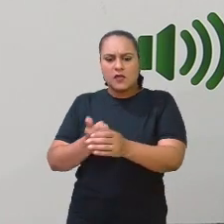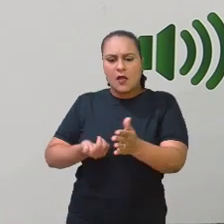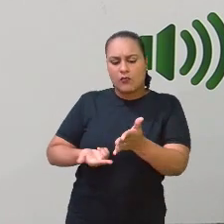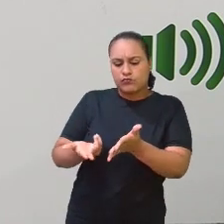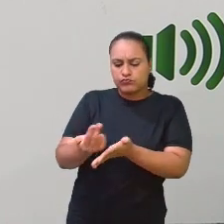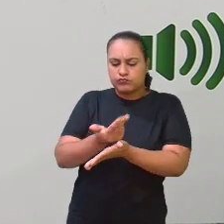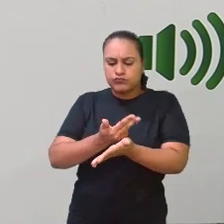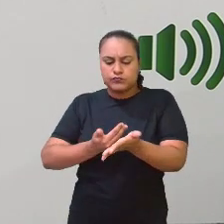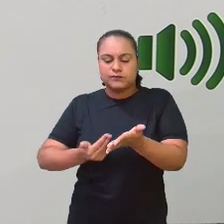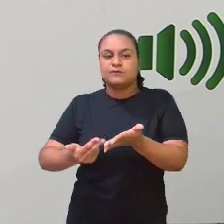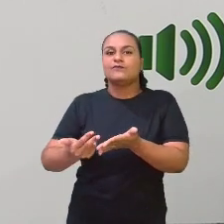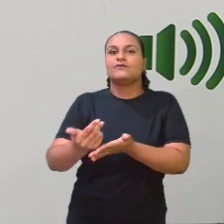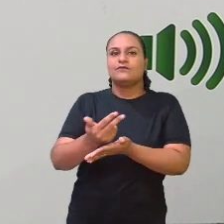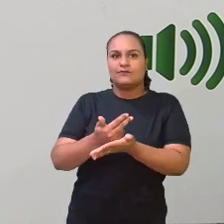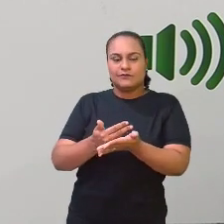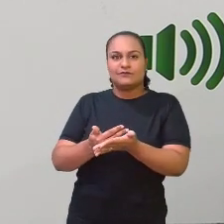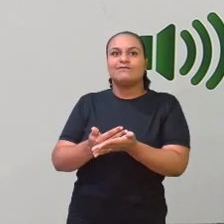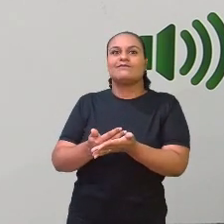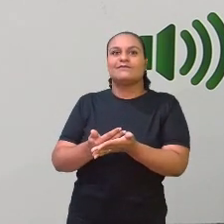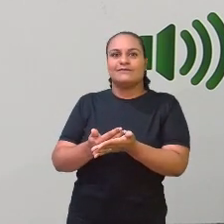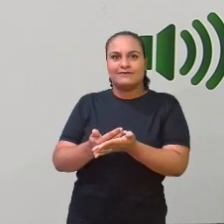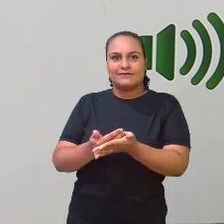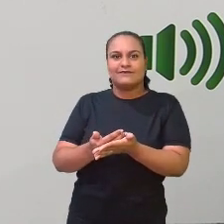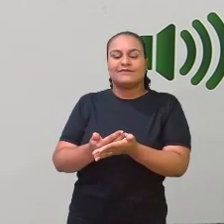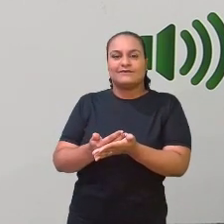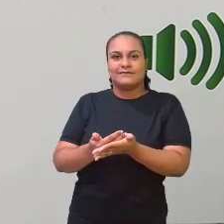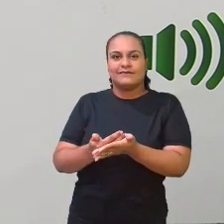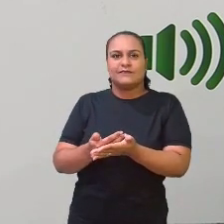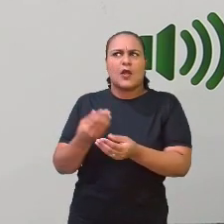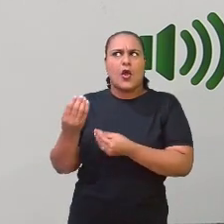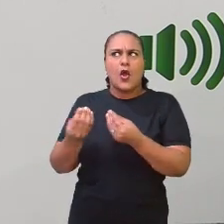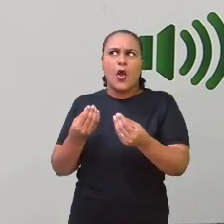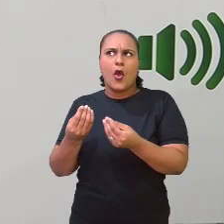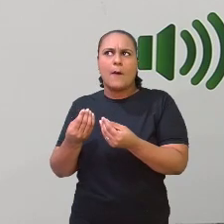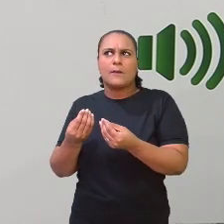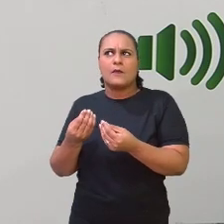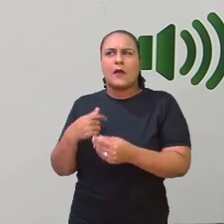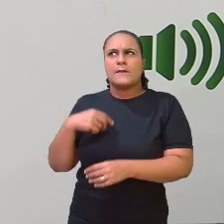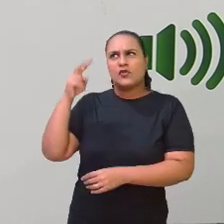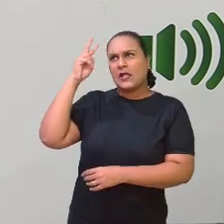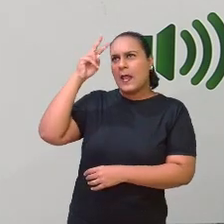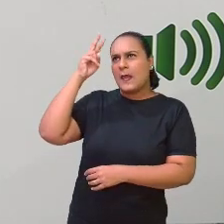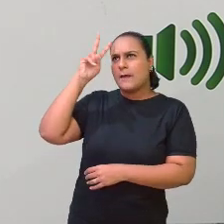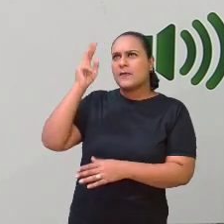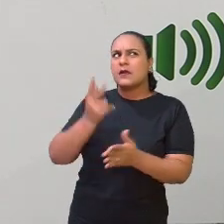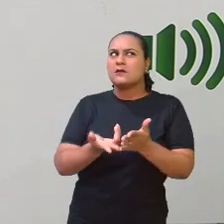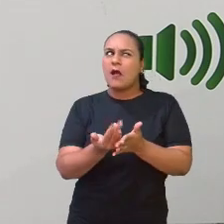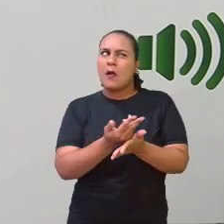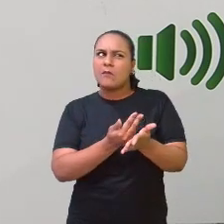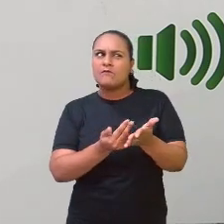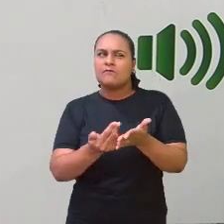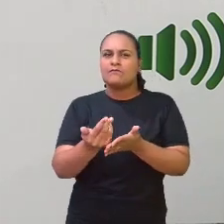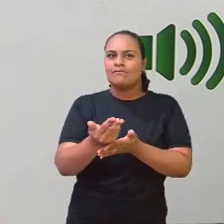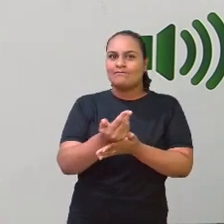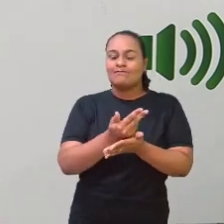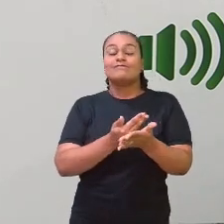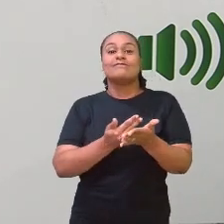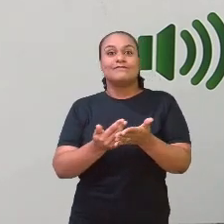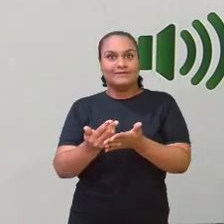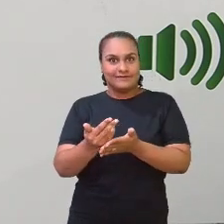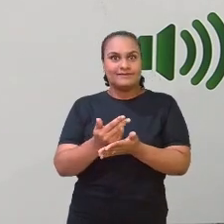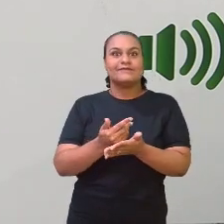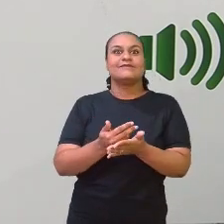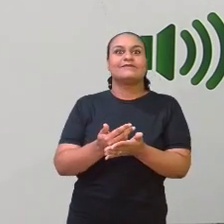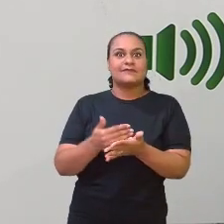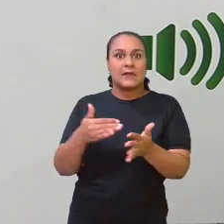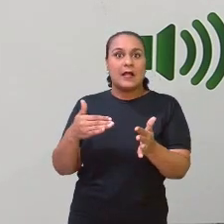retrato falado de acordo com a lembrança que você tem daquele incidente, no caso as testemunhas, né? Então você vê,